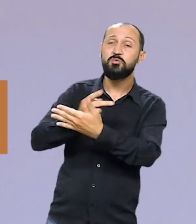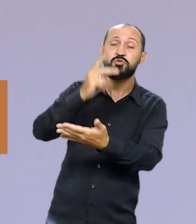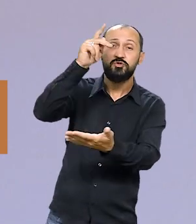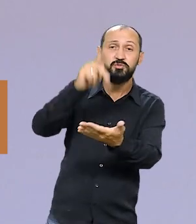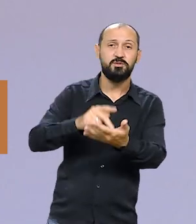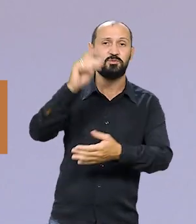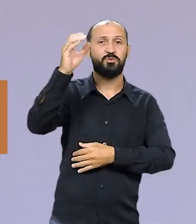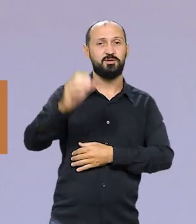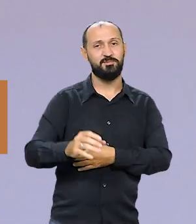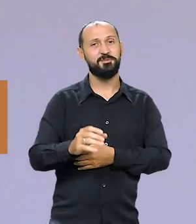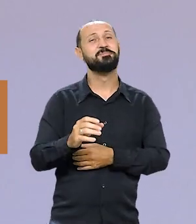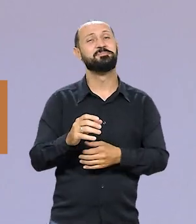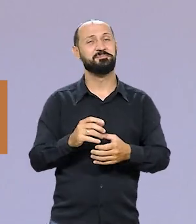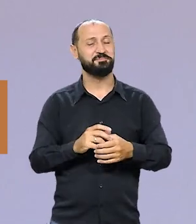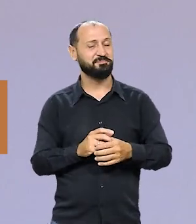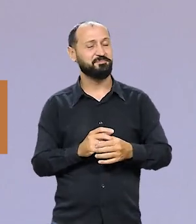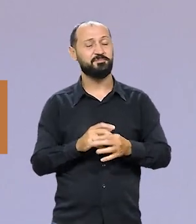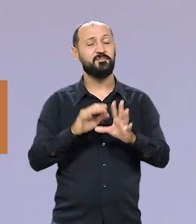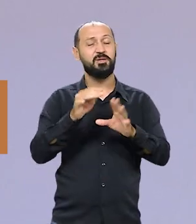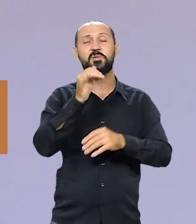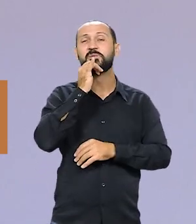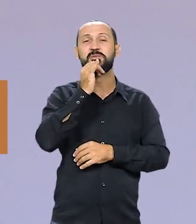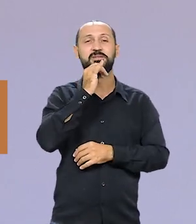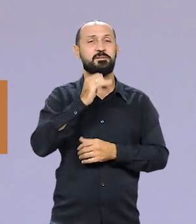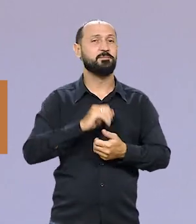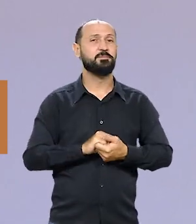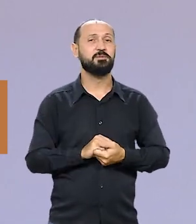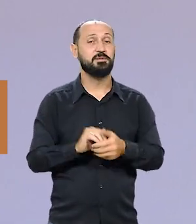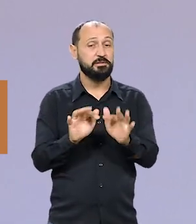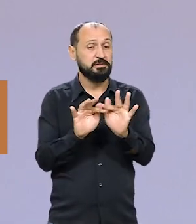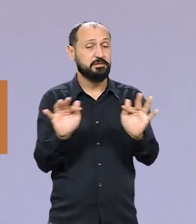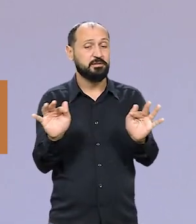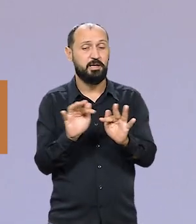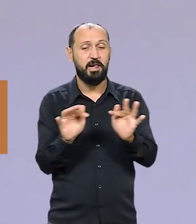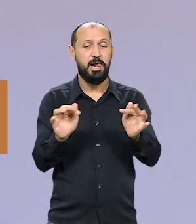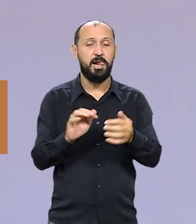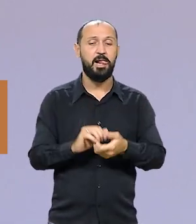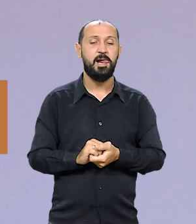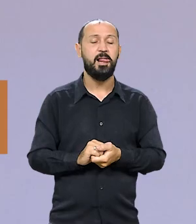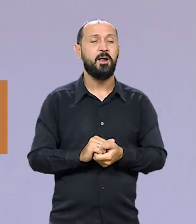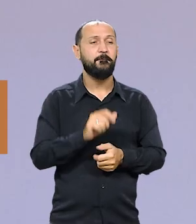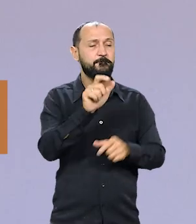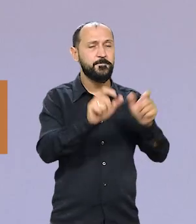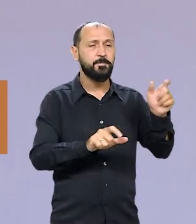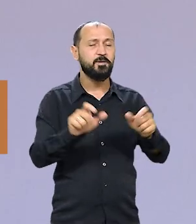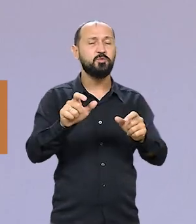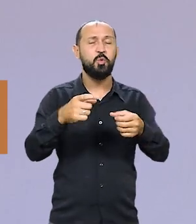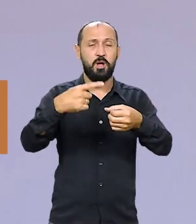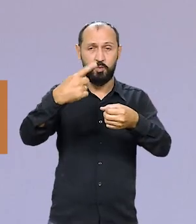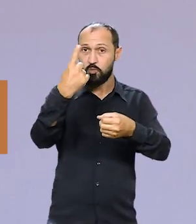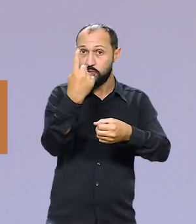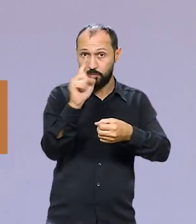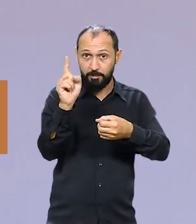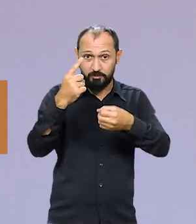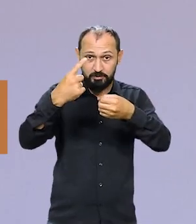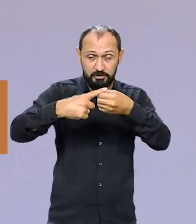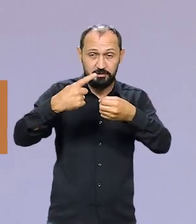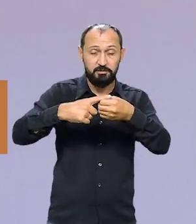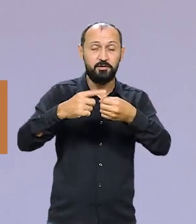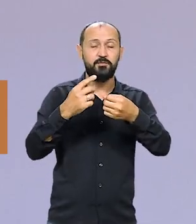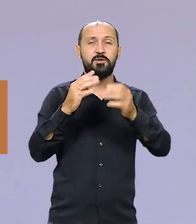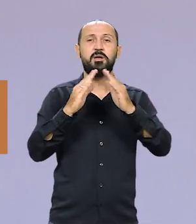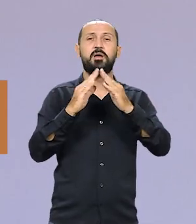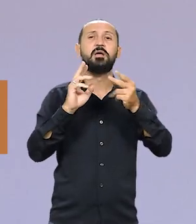ilícita. Então, eu vou dar um exemplo simples. Assim. Eu tinha uma pessoa numa cidade que eu trabalhei, que ele vivia no